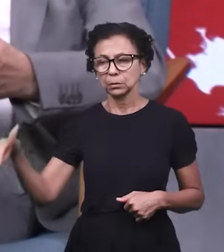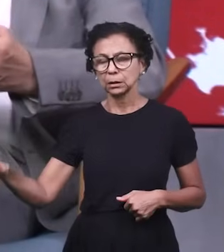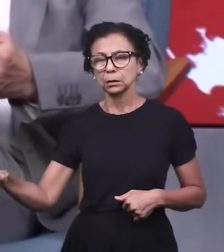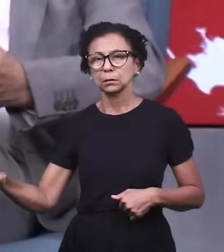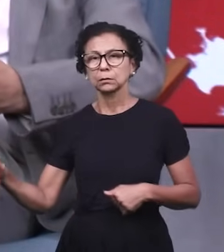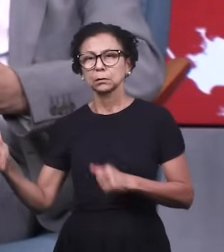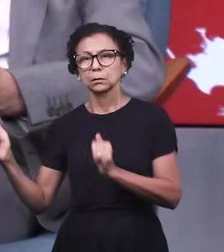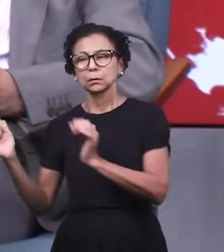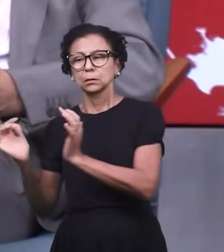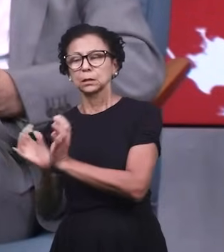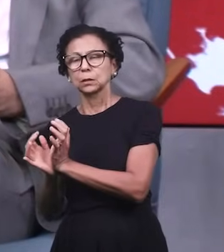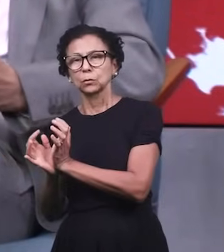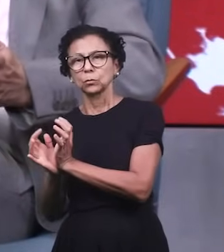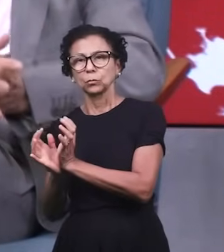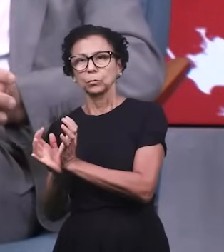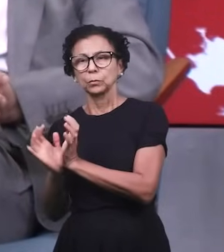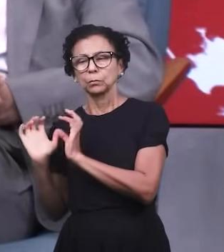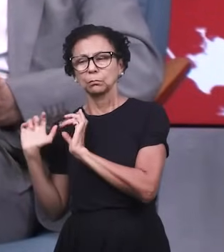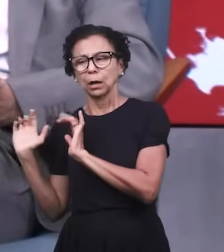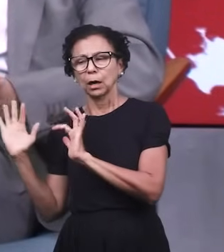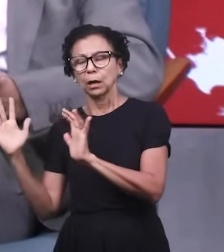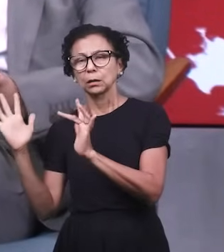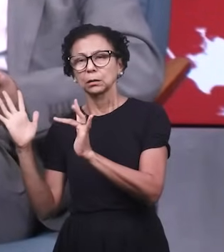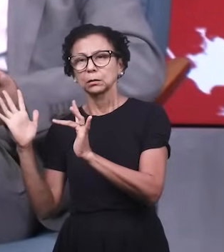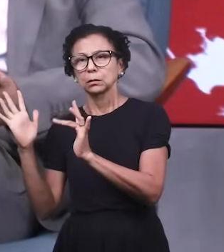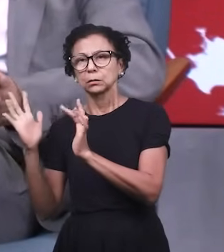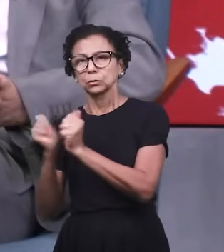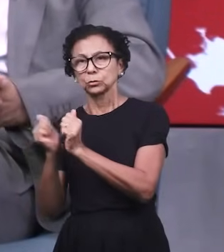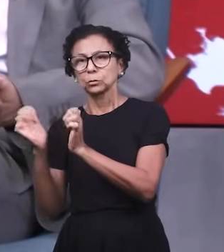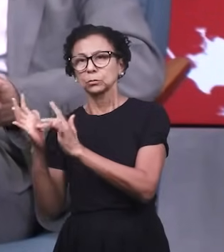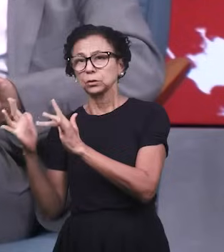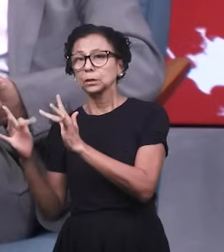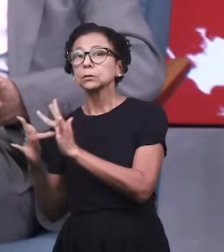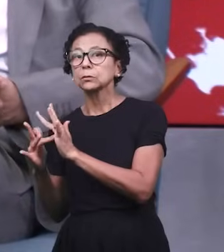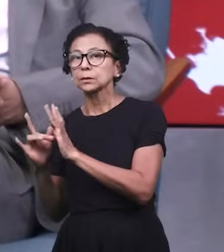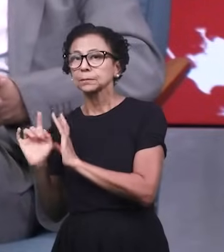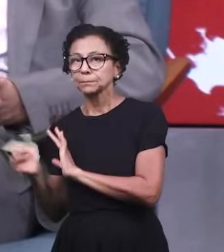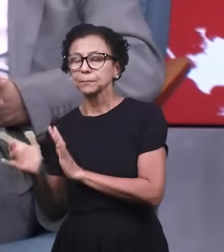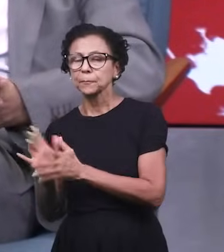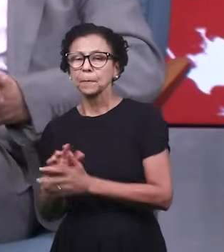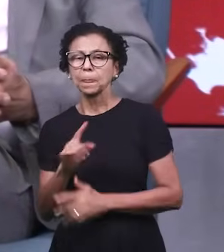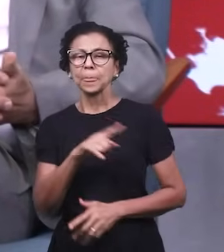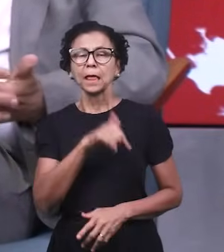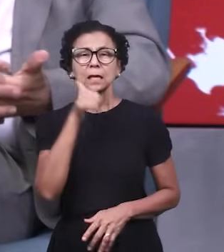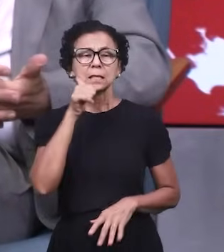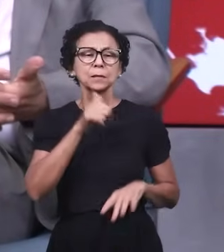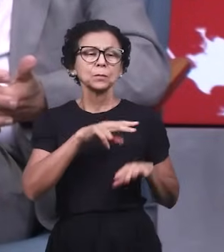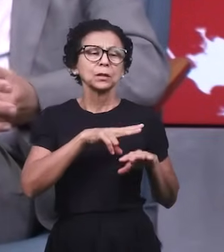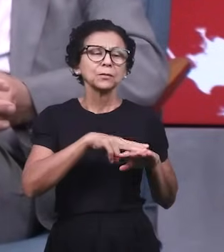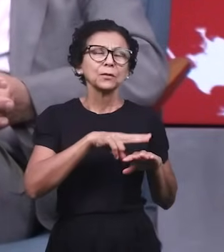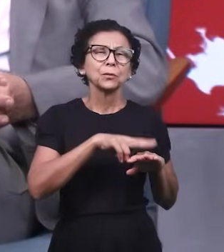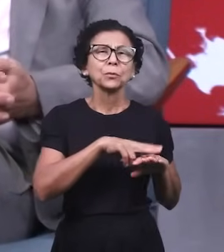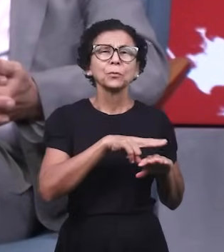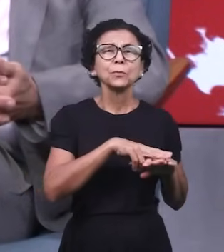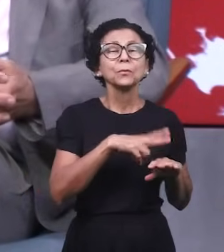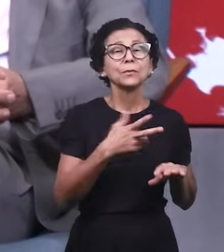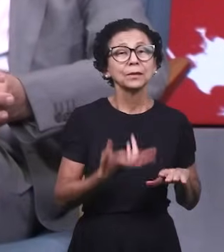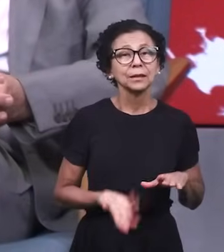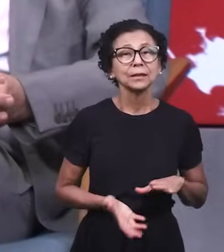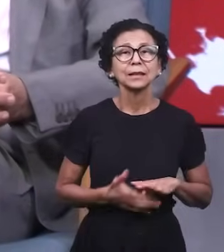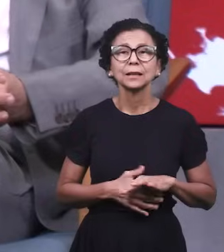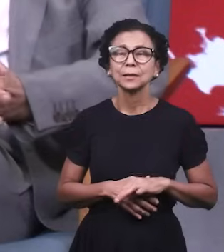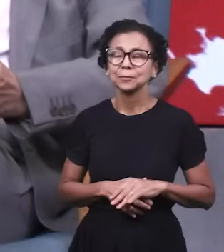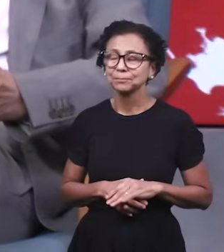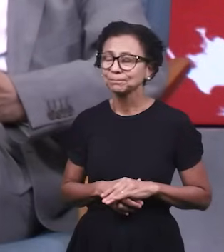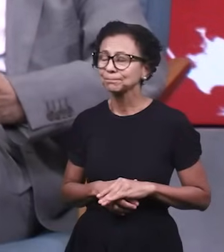chorava, né? A mulher viúva. O que é a mulher viúva? A mulher fala de quê? Fala da